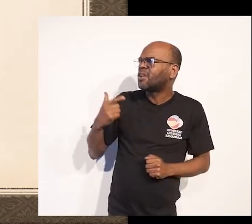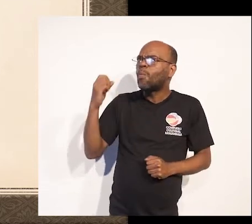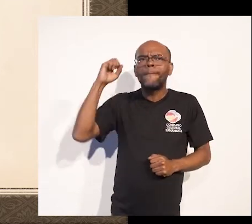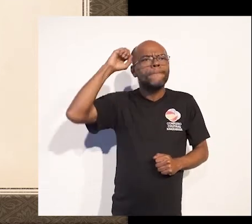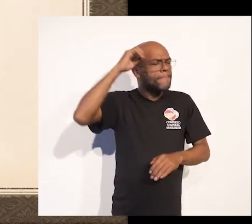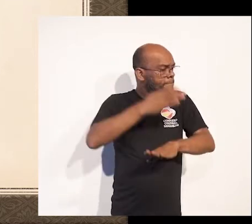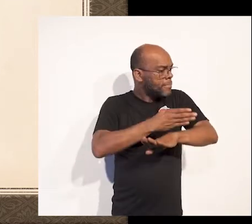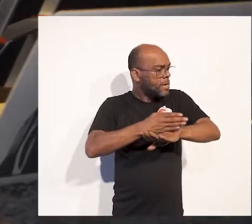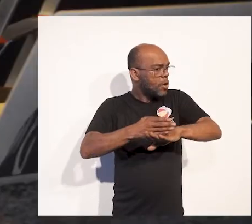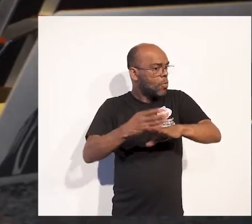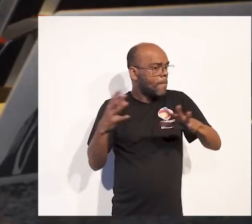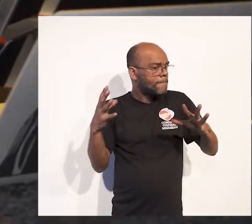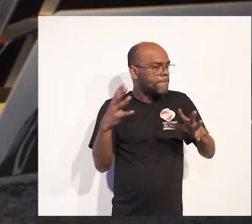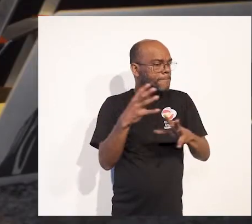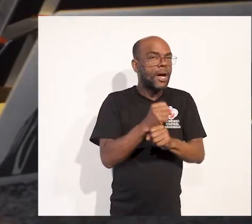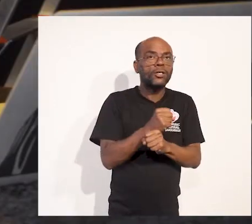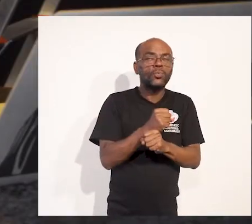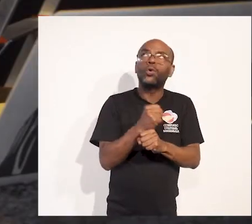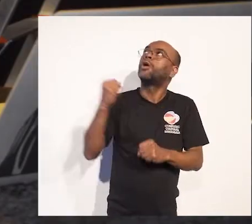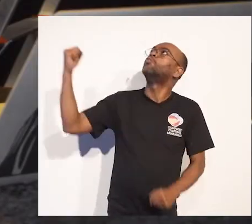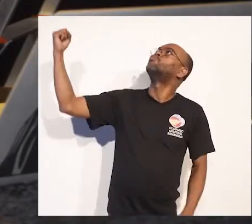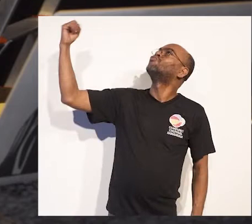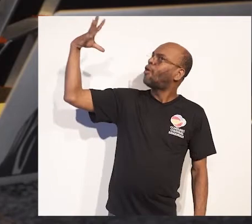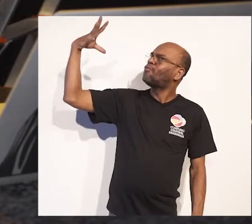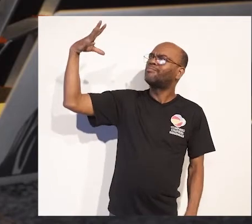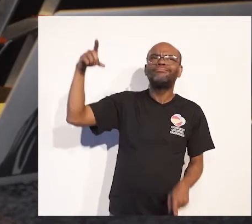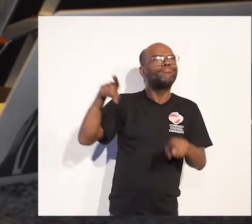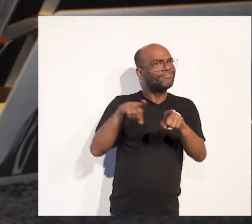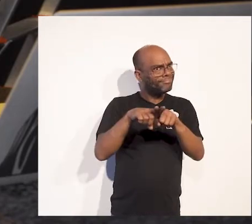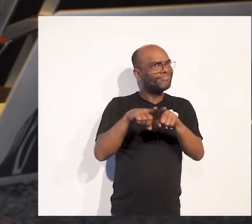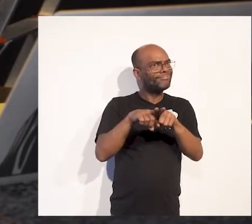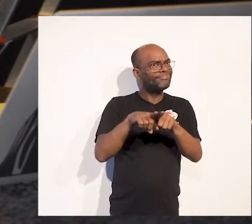branca, que é o Sol.